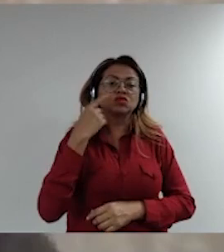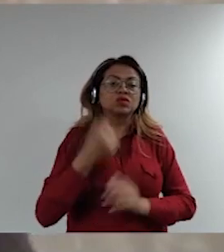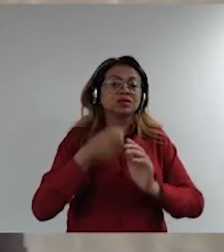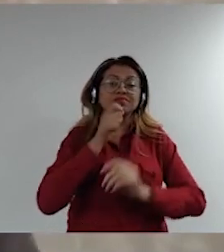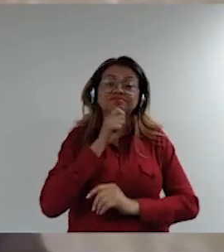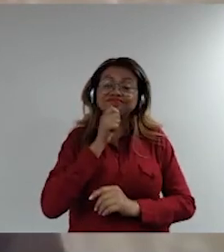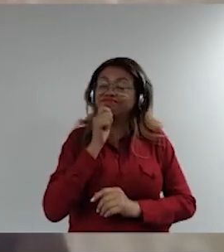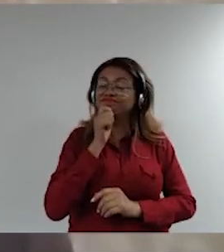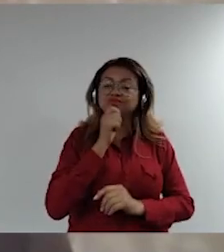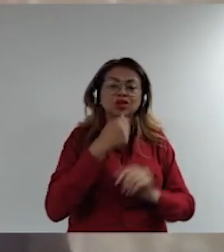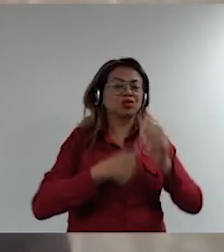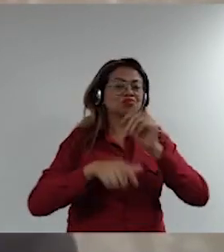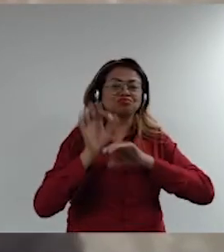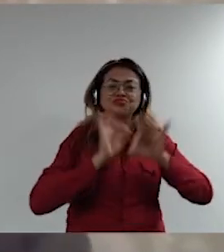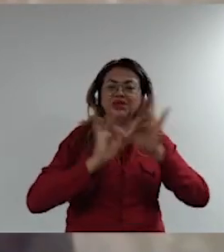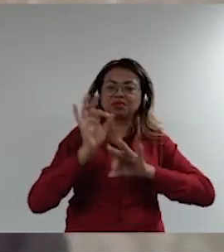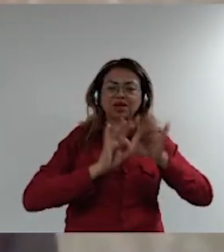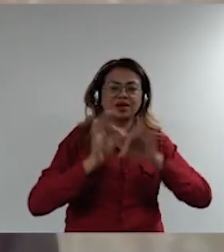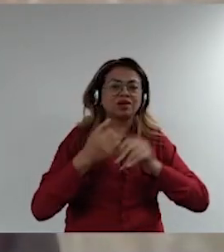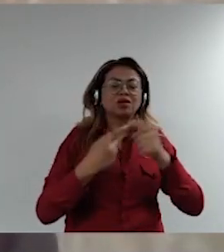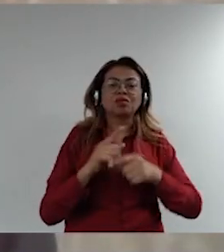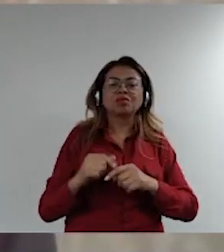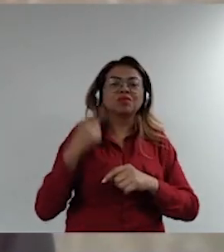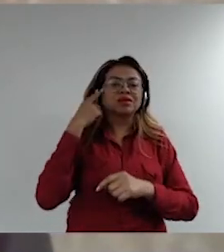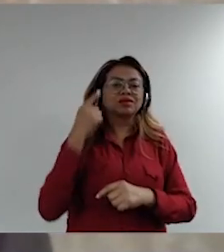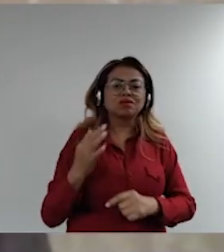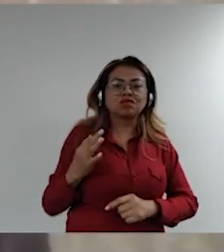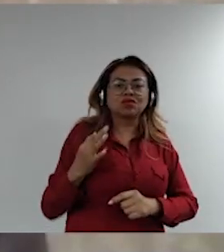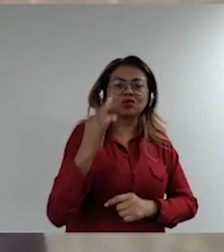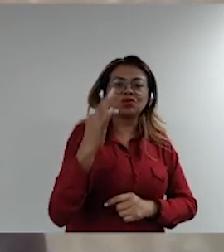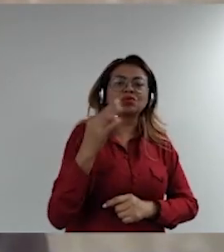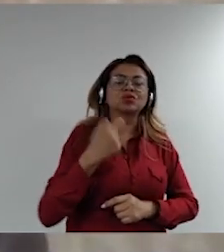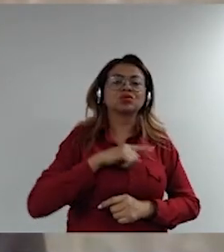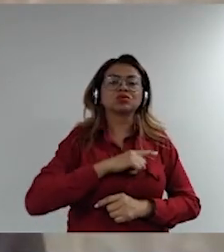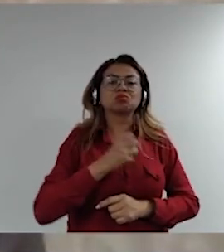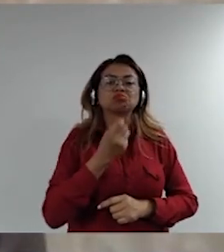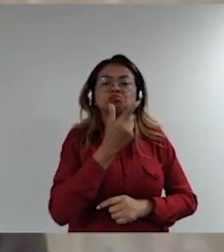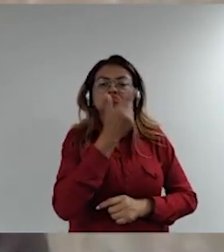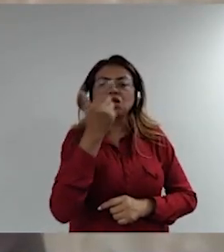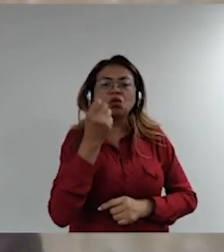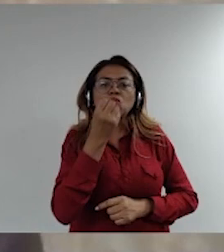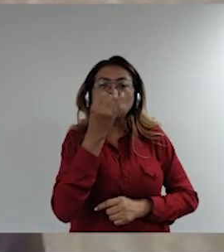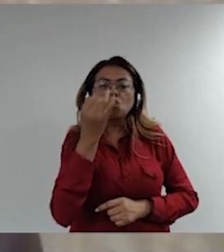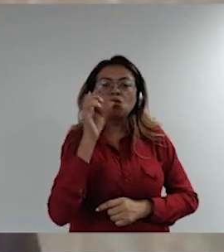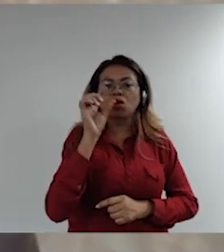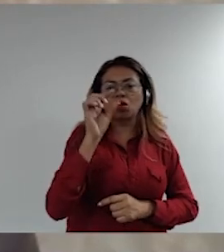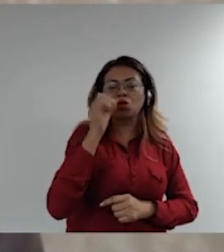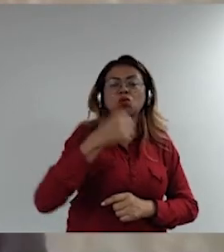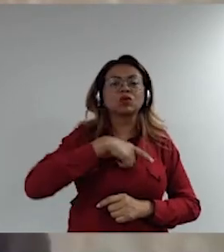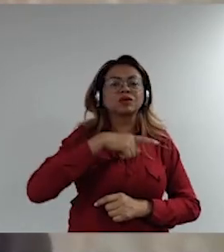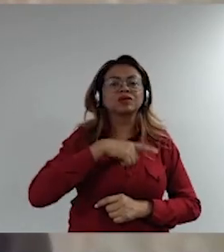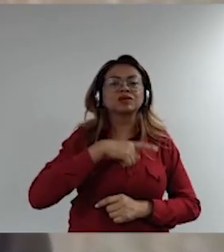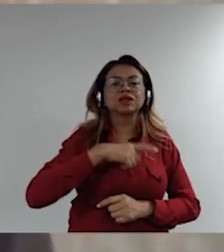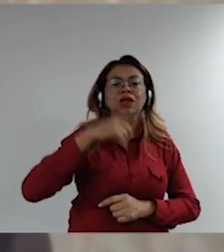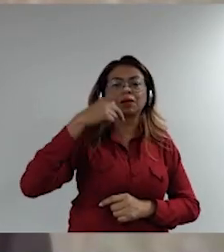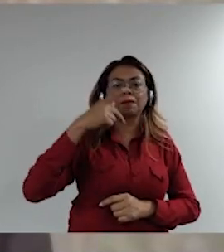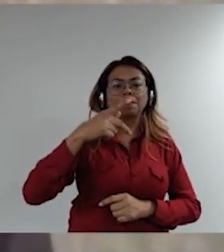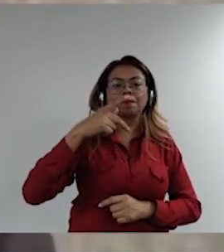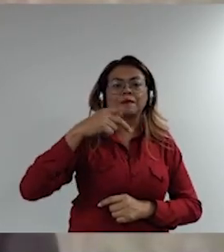prepara. Nós não nos preparamos também para o futuro. São poucos de nós que têm previdência